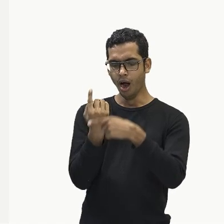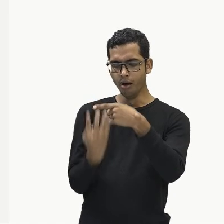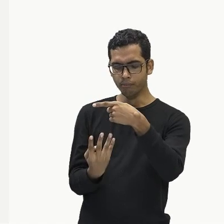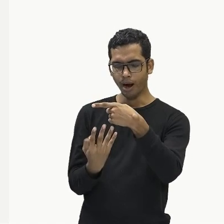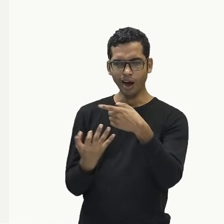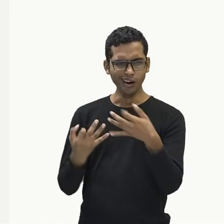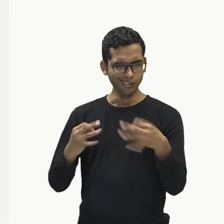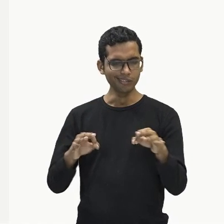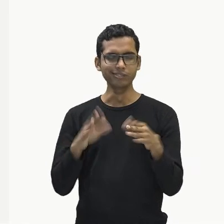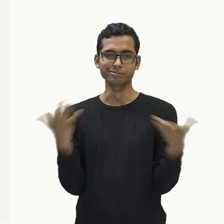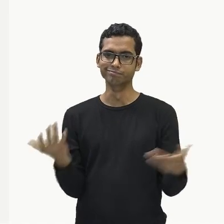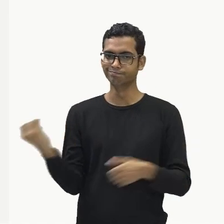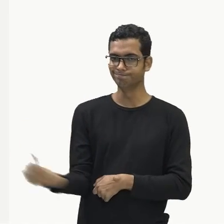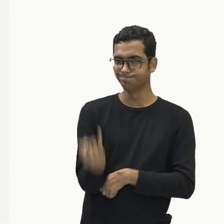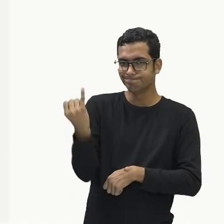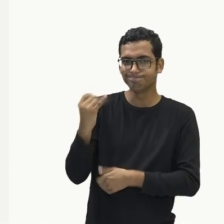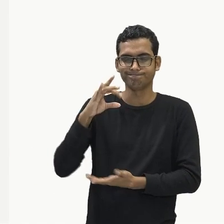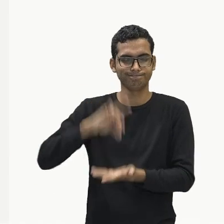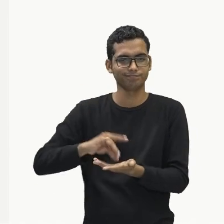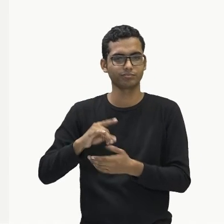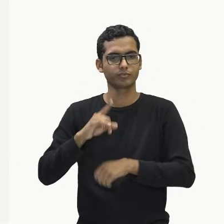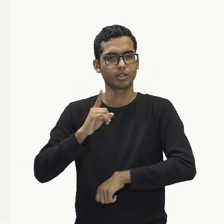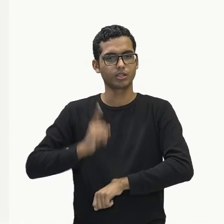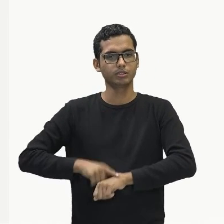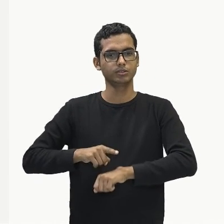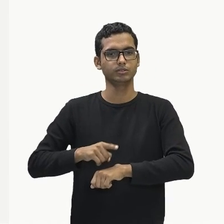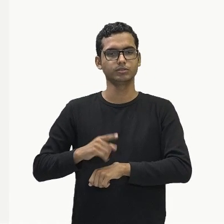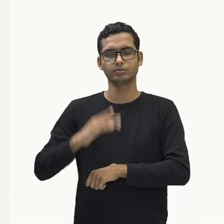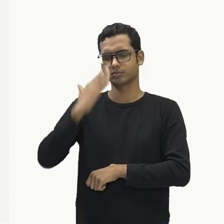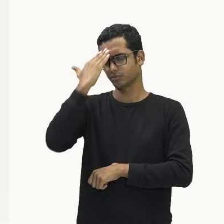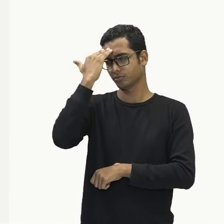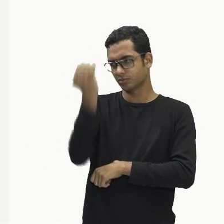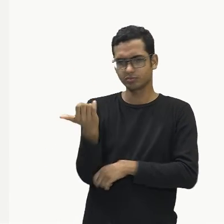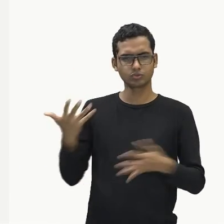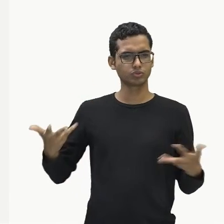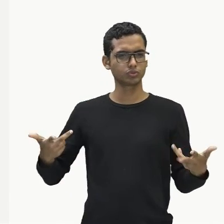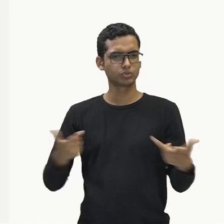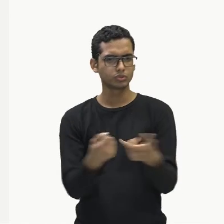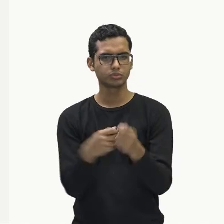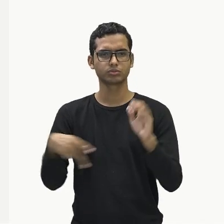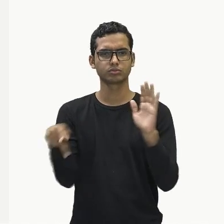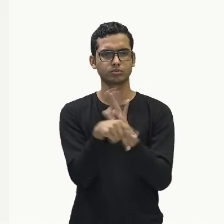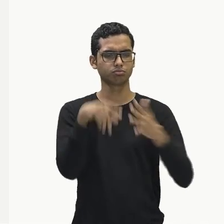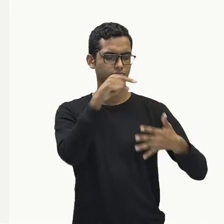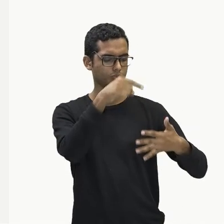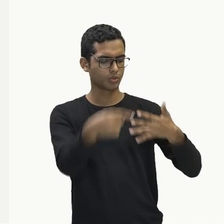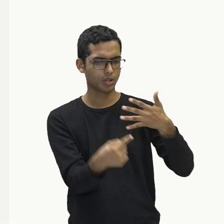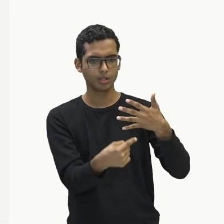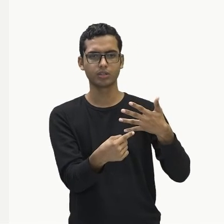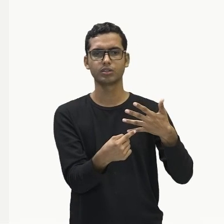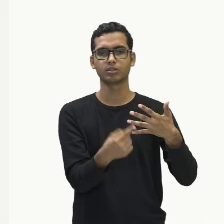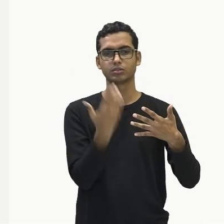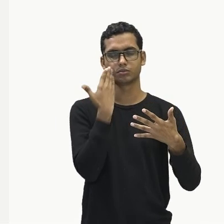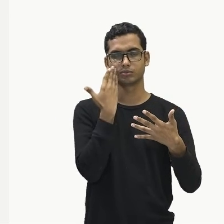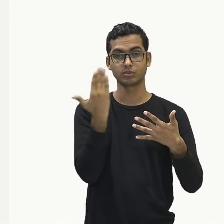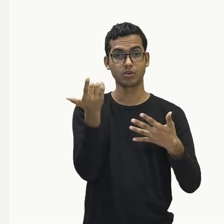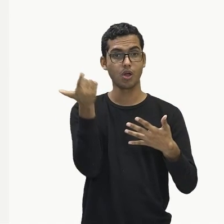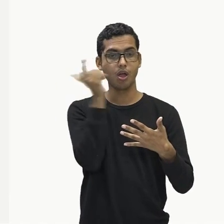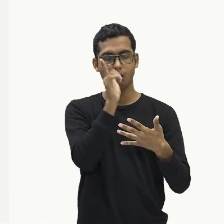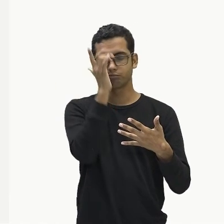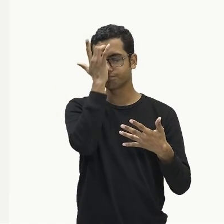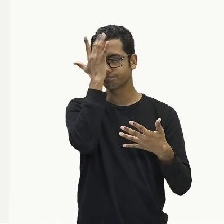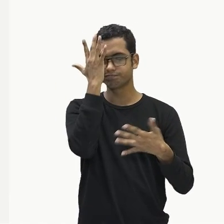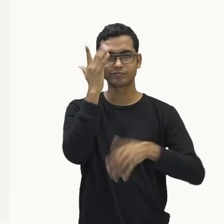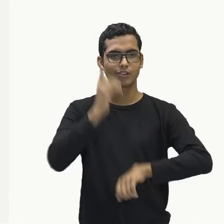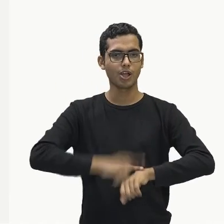4. Então, quando eu domino essas propriedades, isso aqui vai me facilitar muito